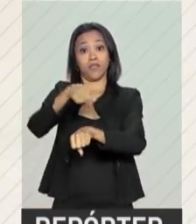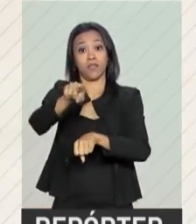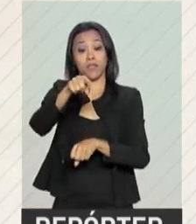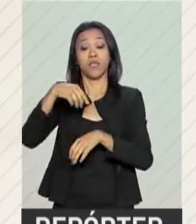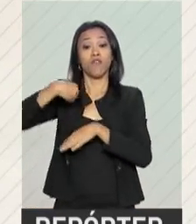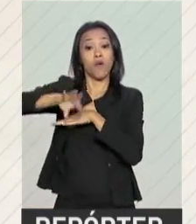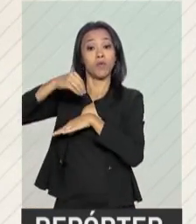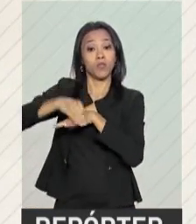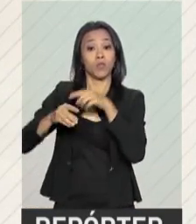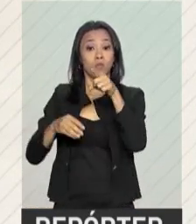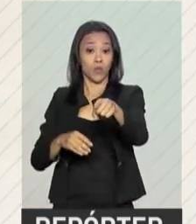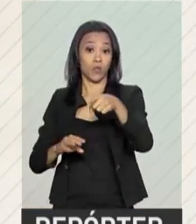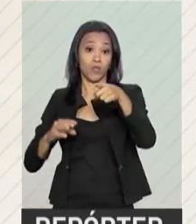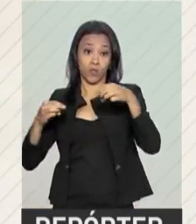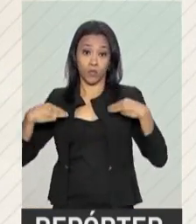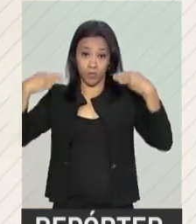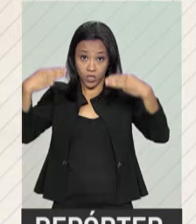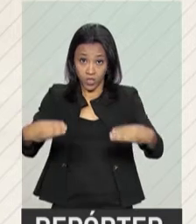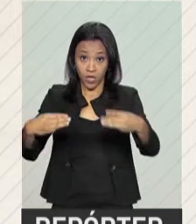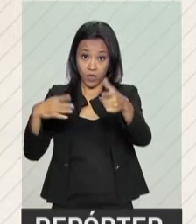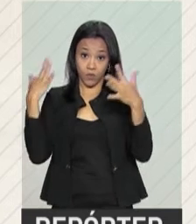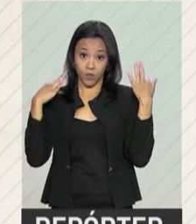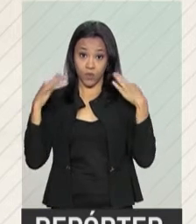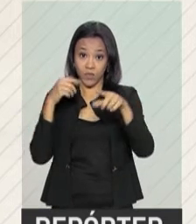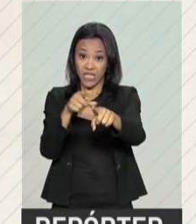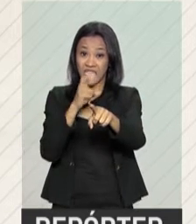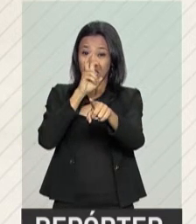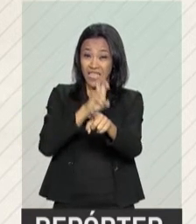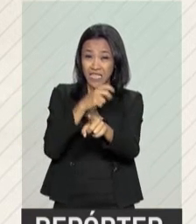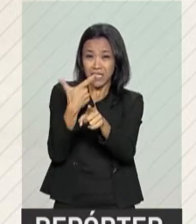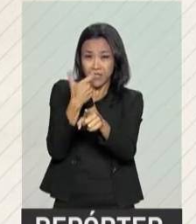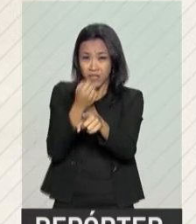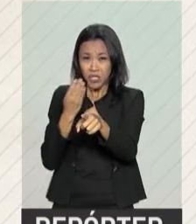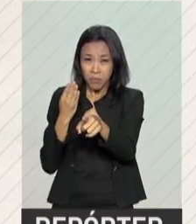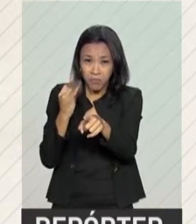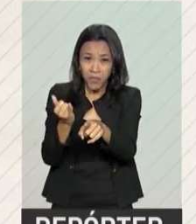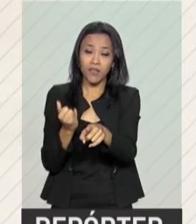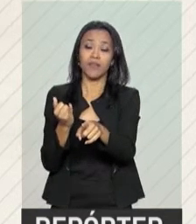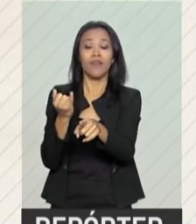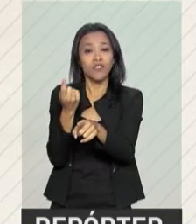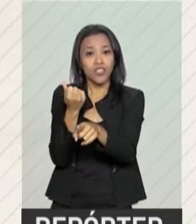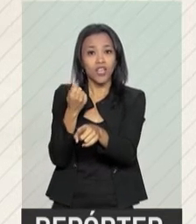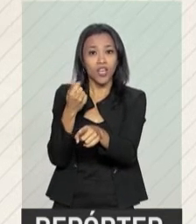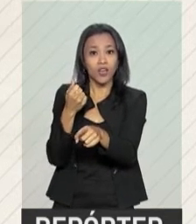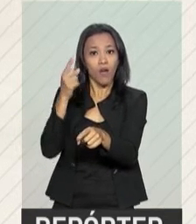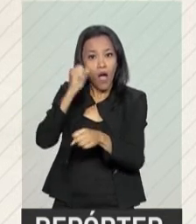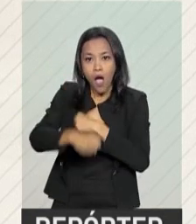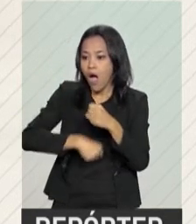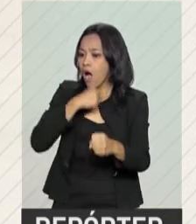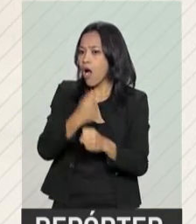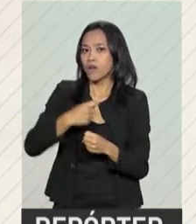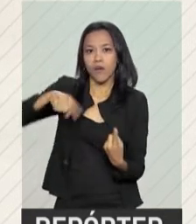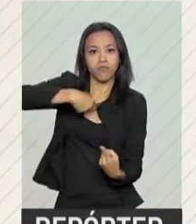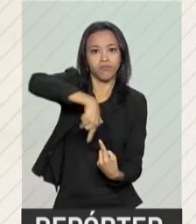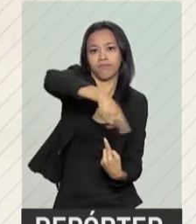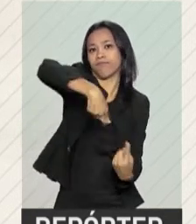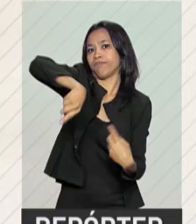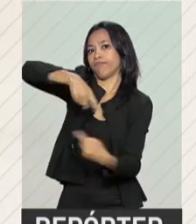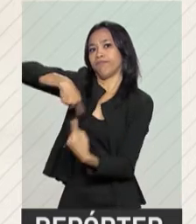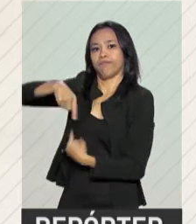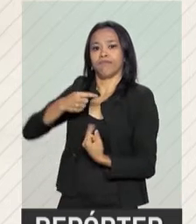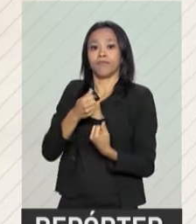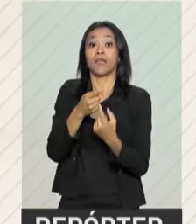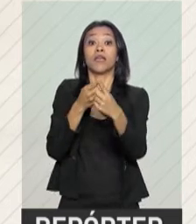o setor injeta mais de 520 bilhões de reais na economia brasileira todos os anos e gera 7